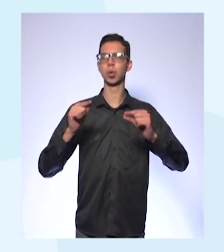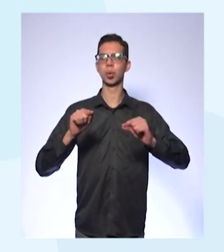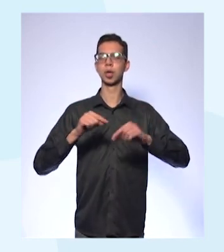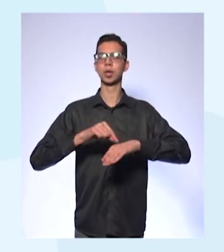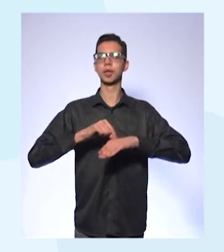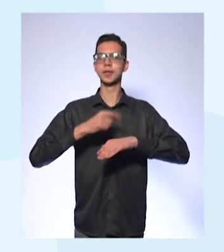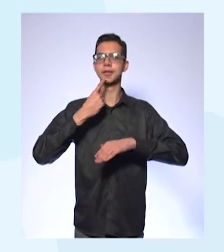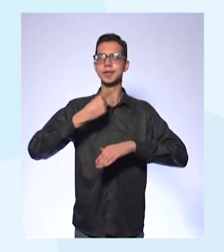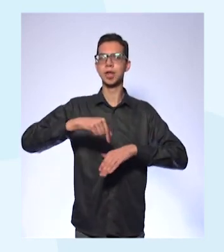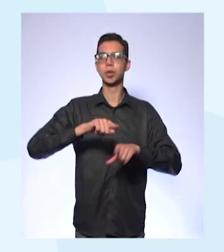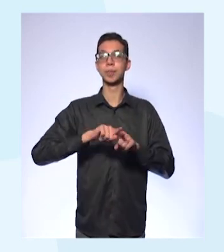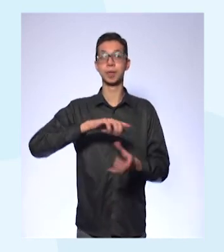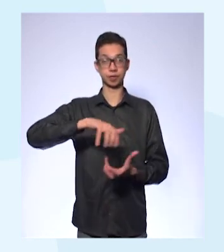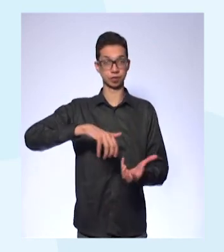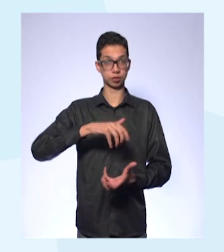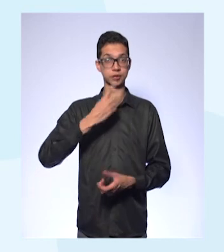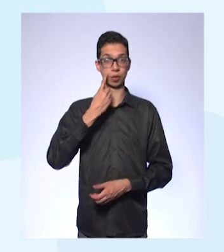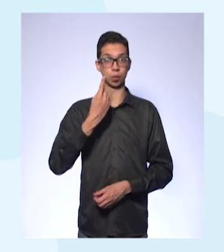Darei 1 minuto.